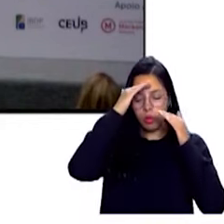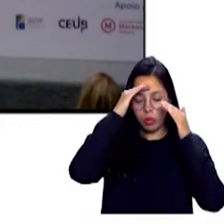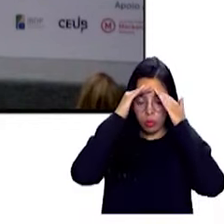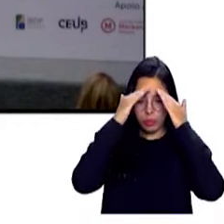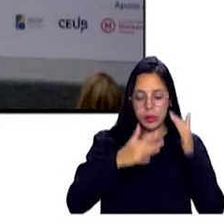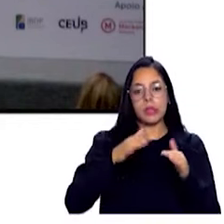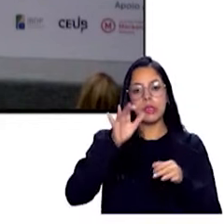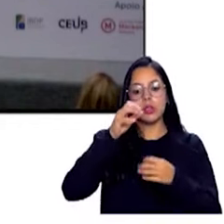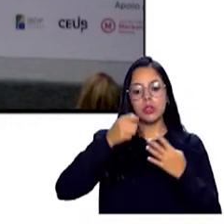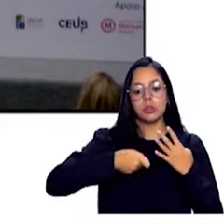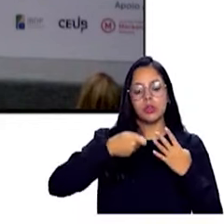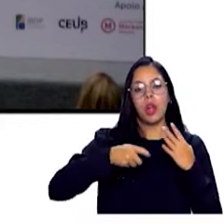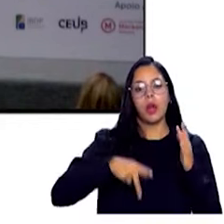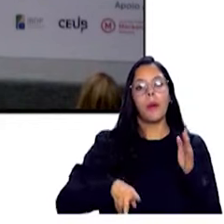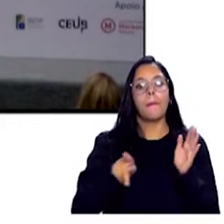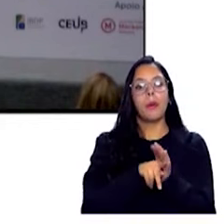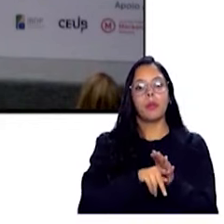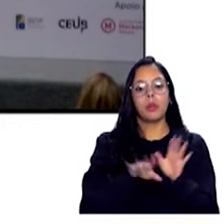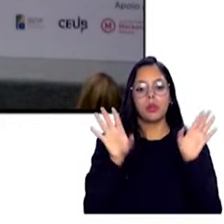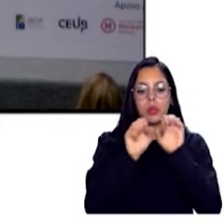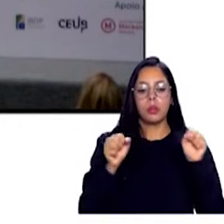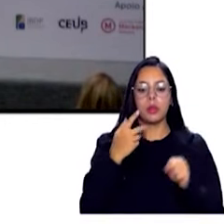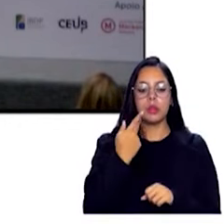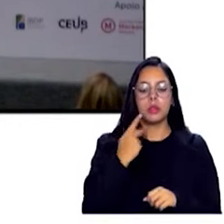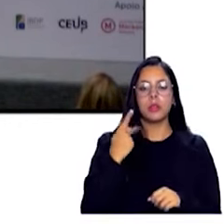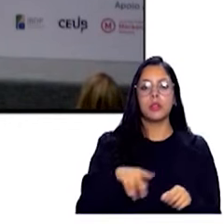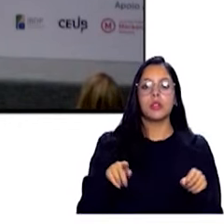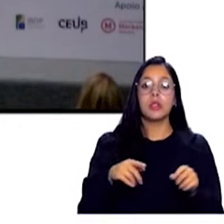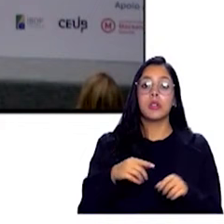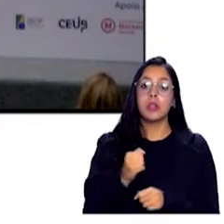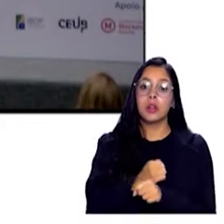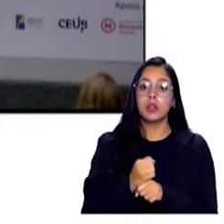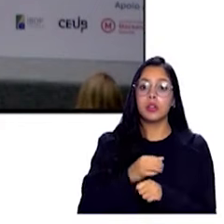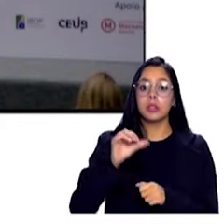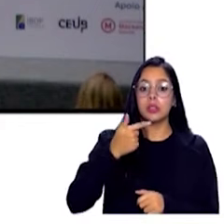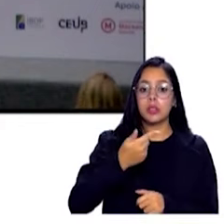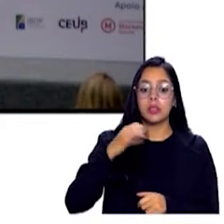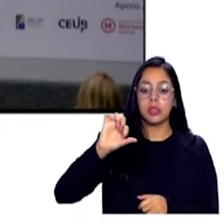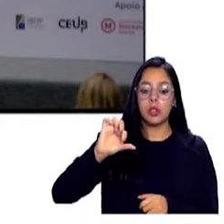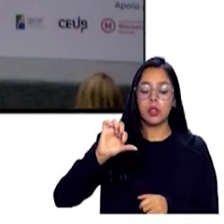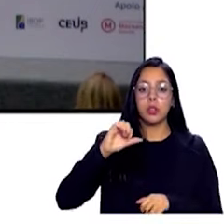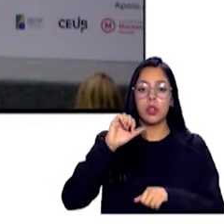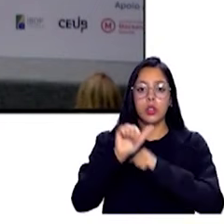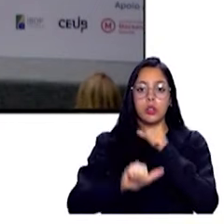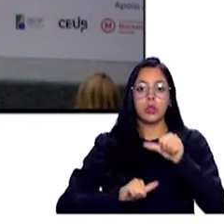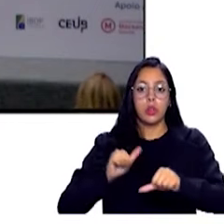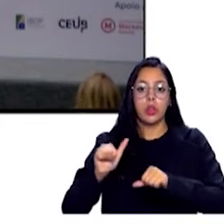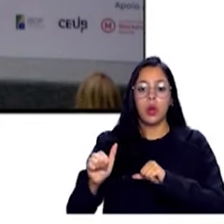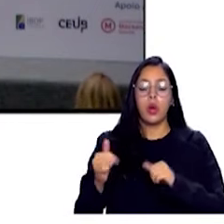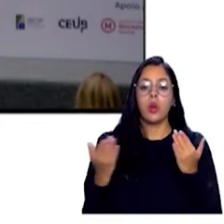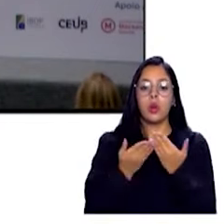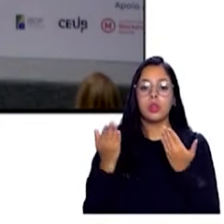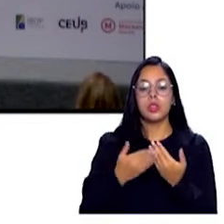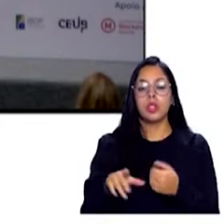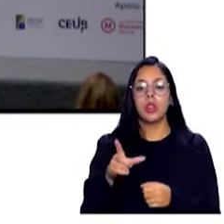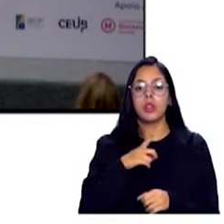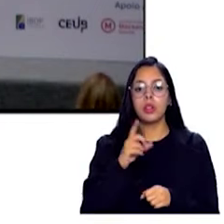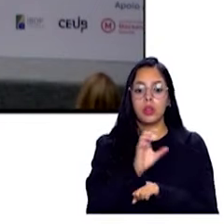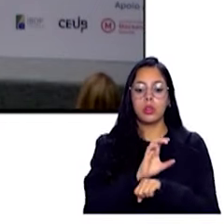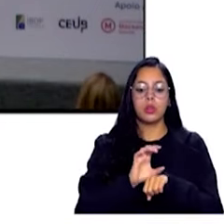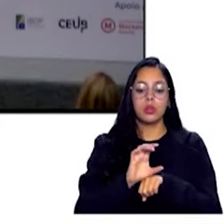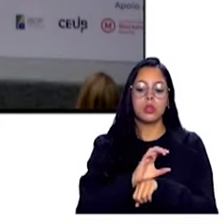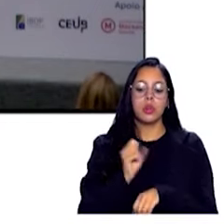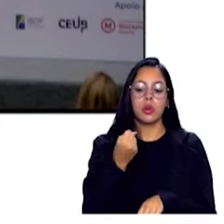tribunal 79 o tempo passou-se muito chegamos agora a uma constituição de 88 e hoje que